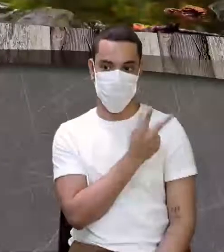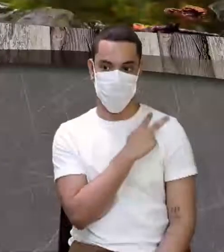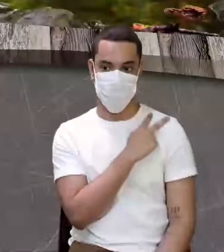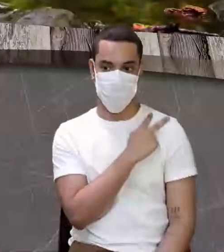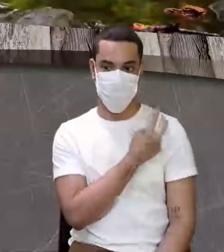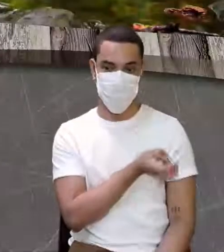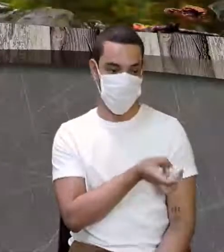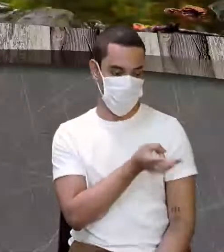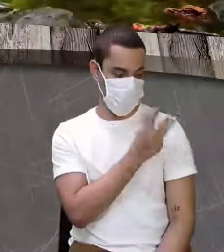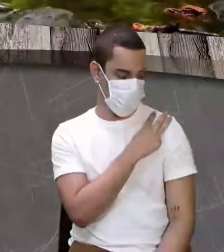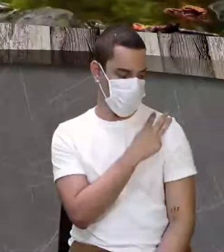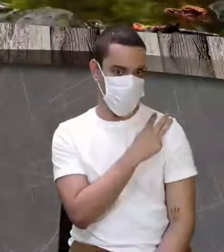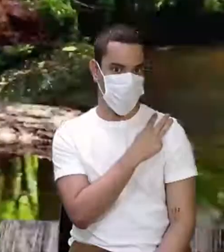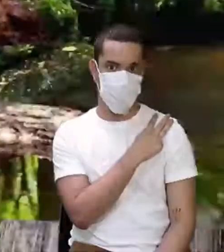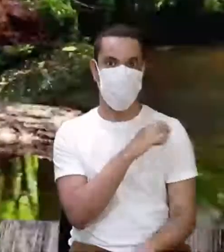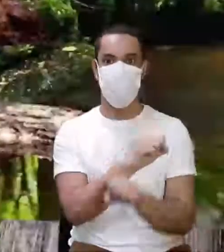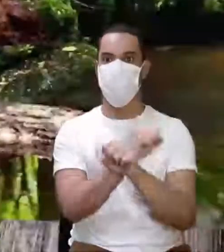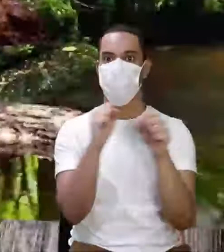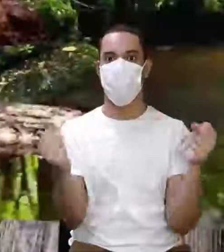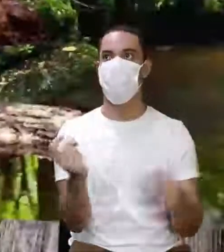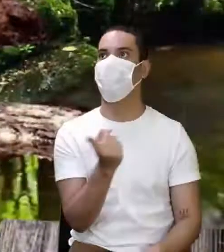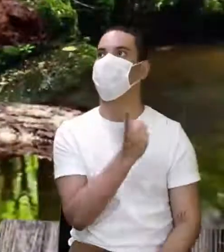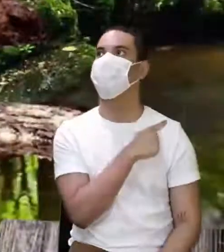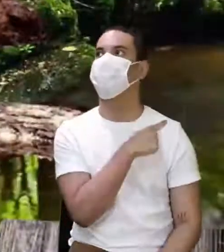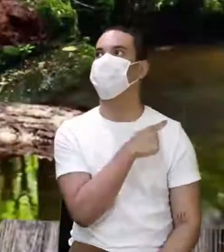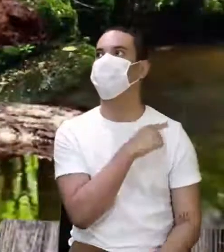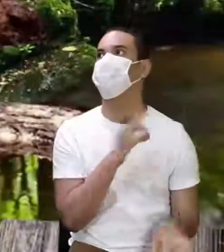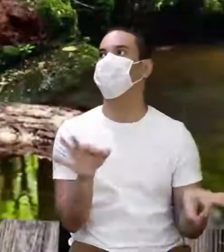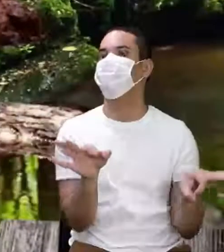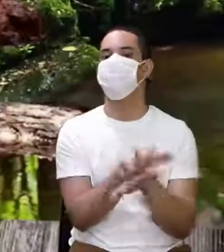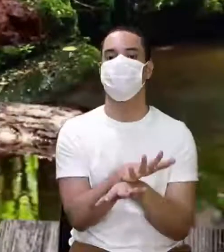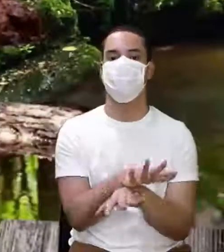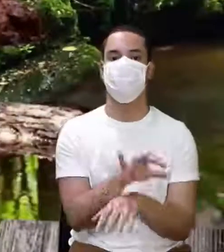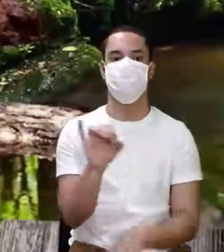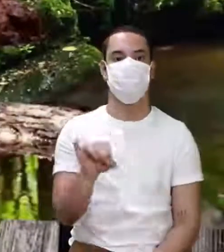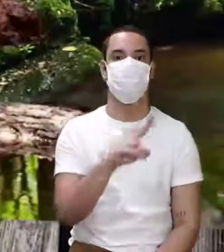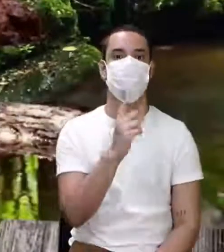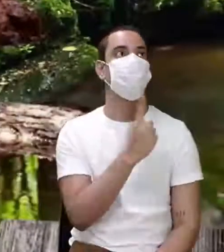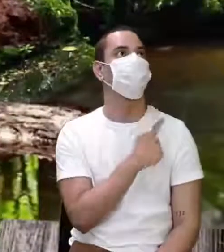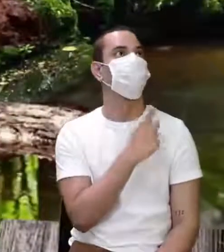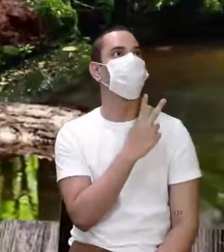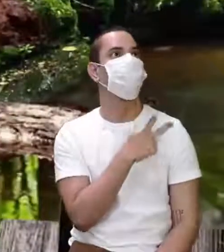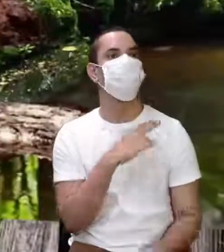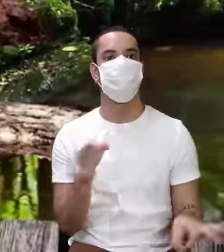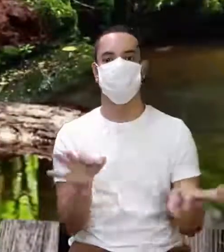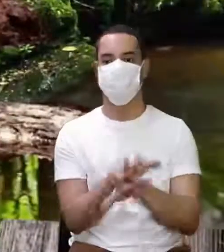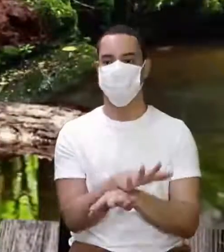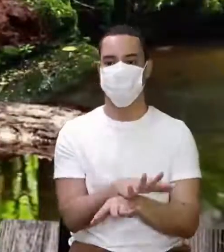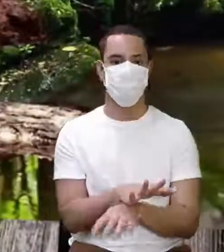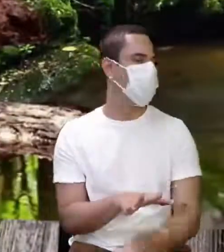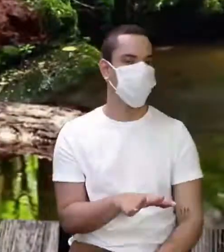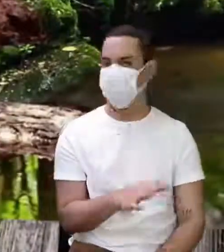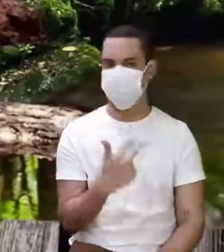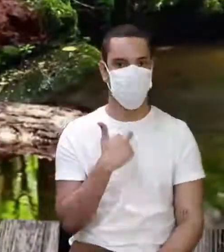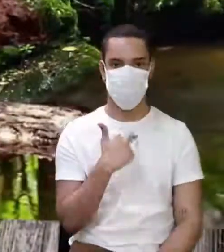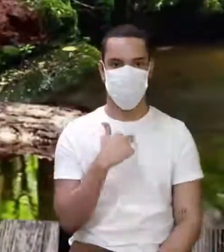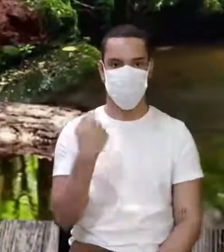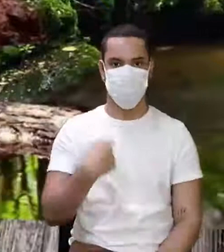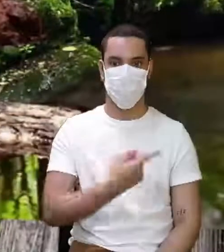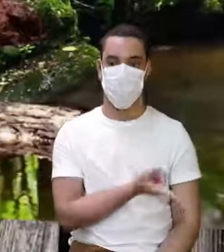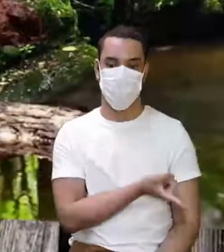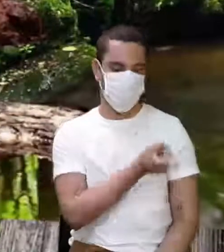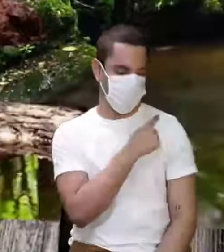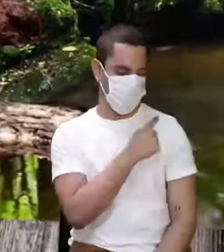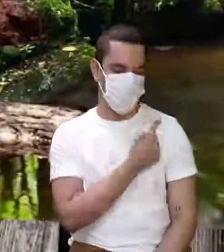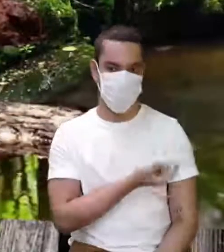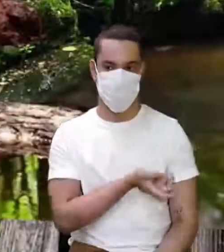e o terceiro ano. Ninguém conclui o ensino médio só com o primeiro ano, ou só com o primeiro e com o segundo. Você tem que concluir os 3 anos de